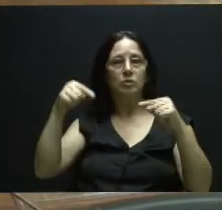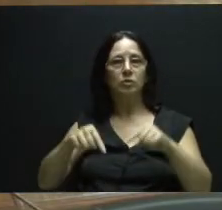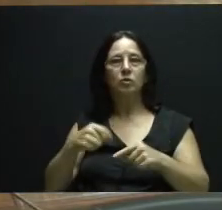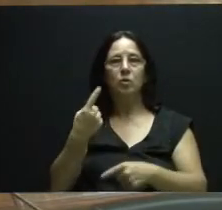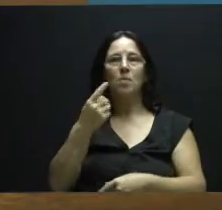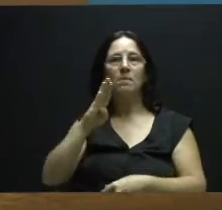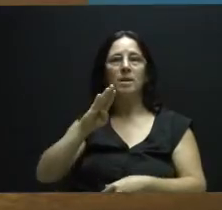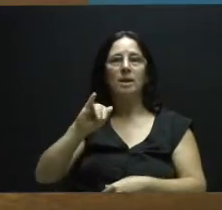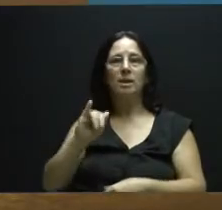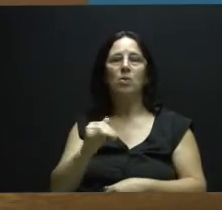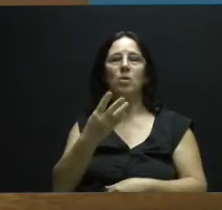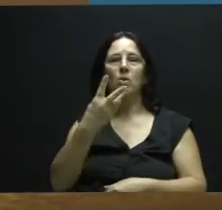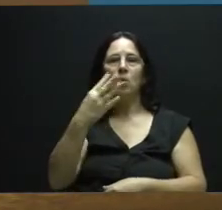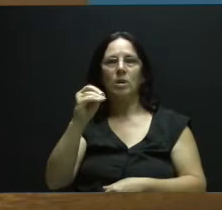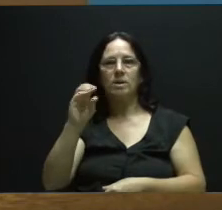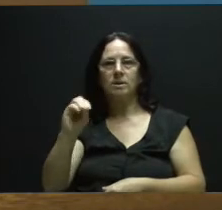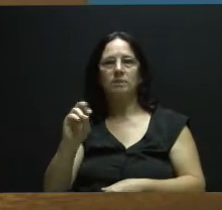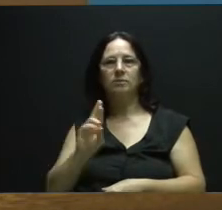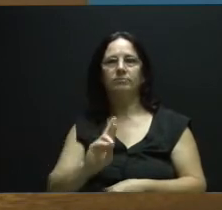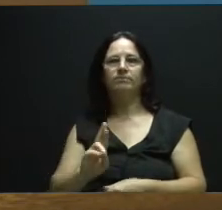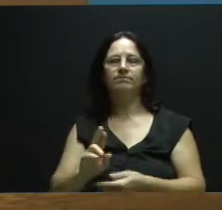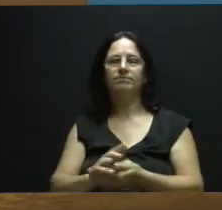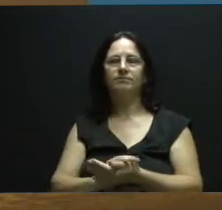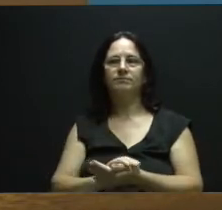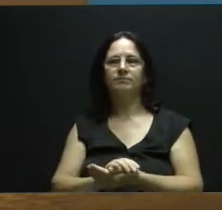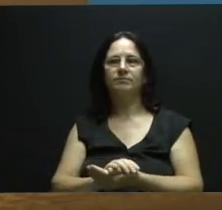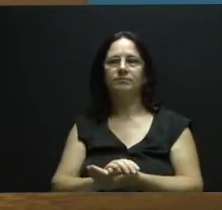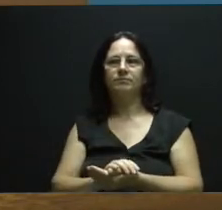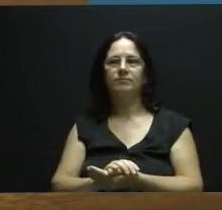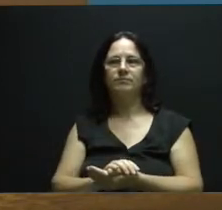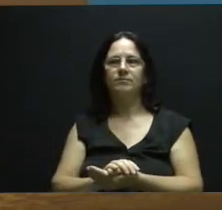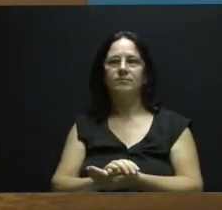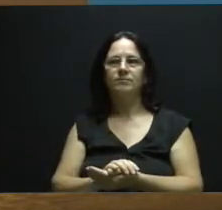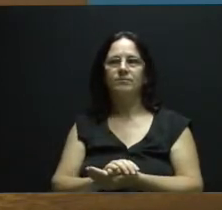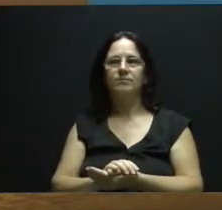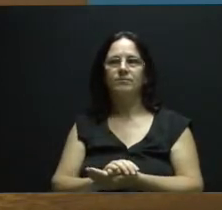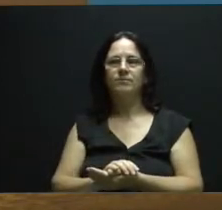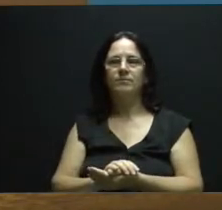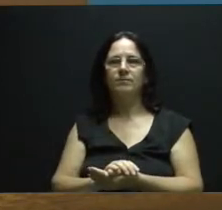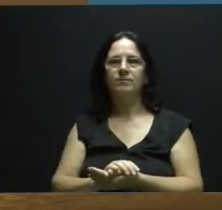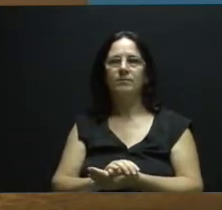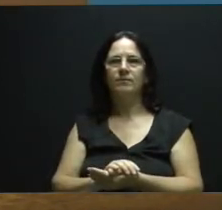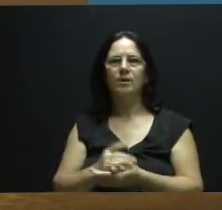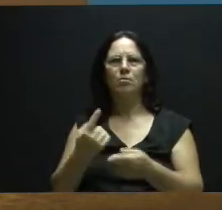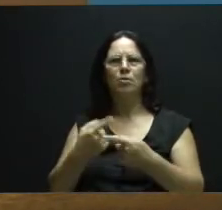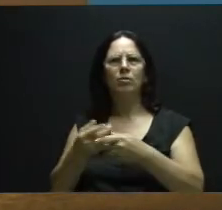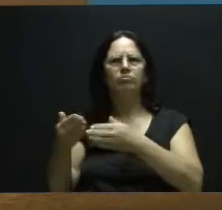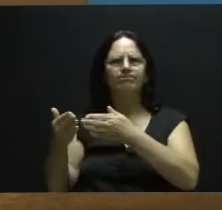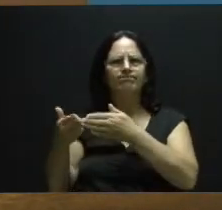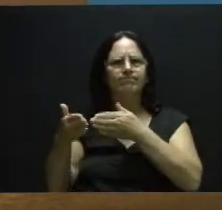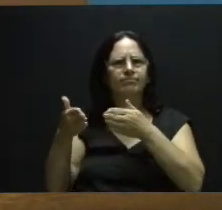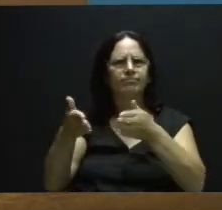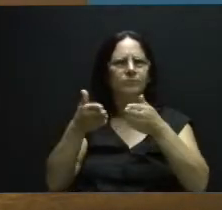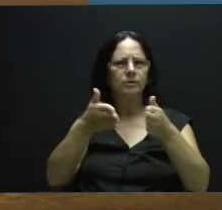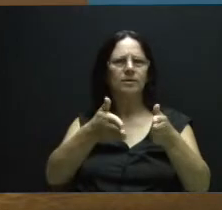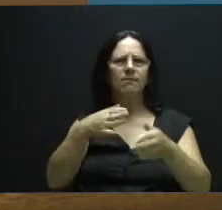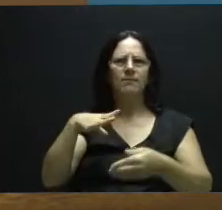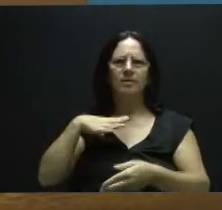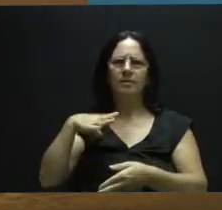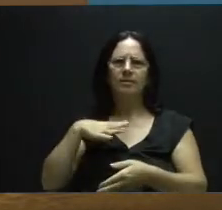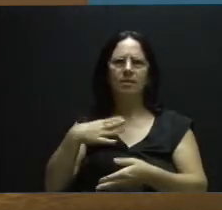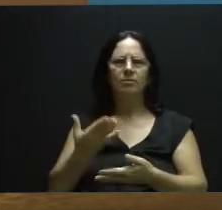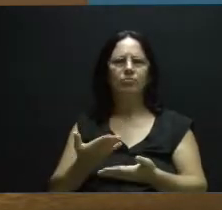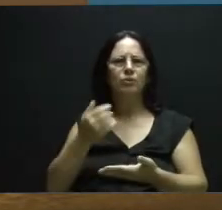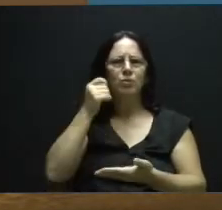400 mas não consegue andar o quê porque não consegue andar está falando ali até o